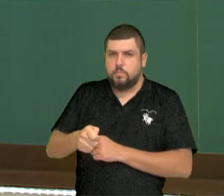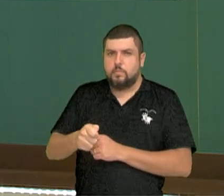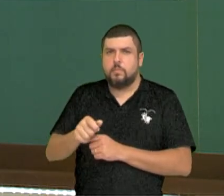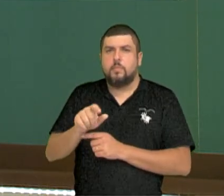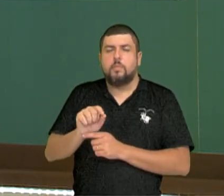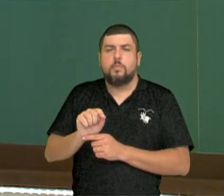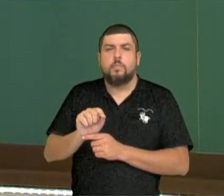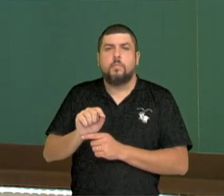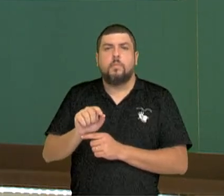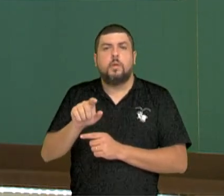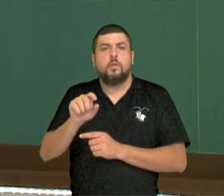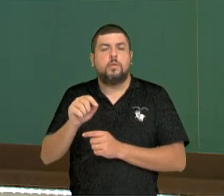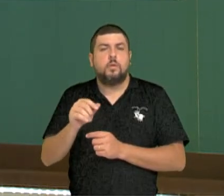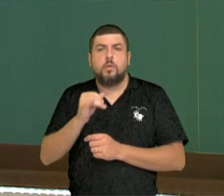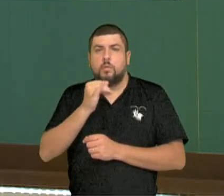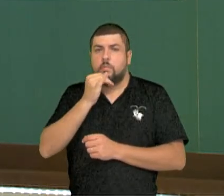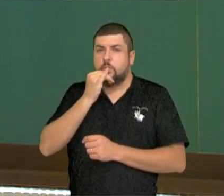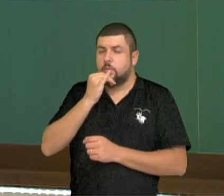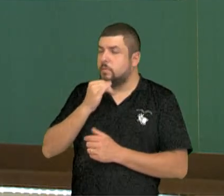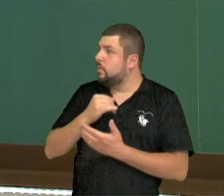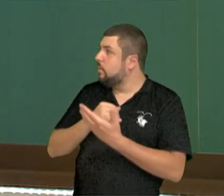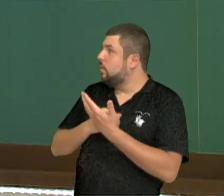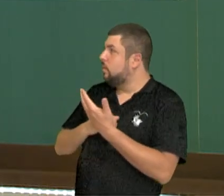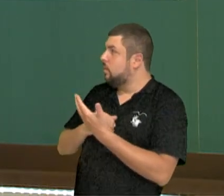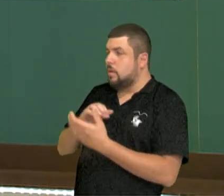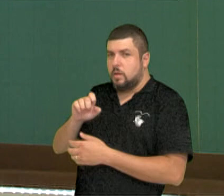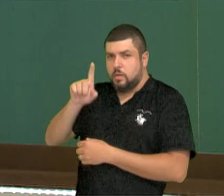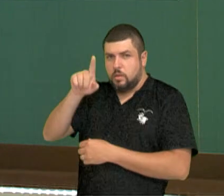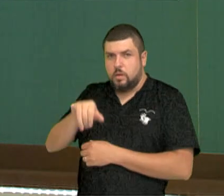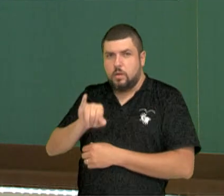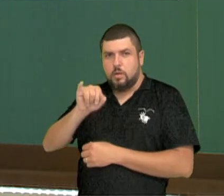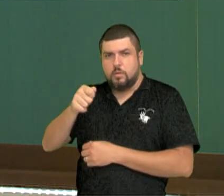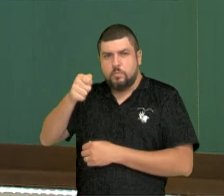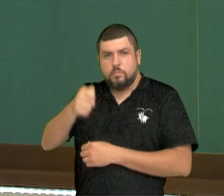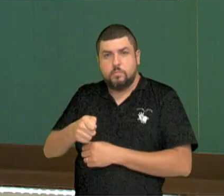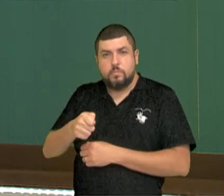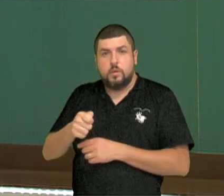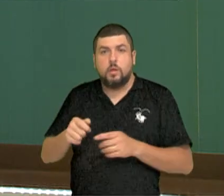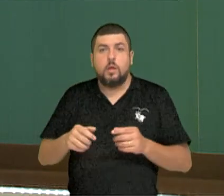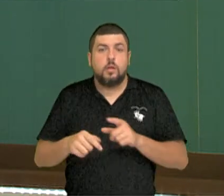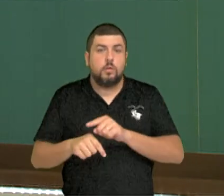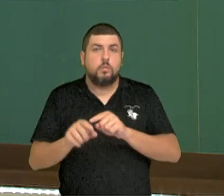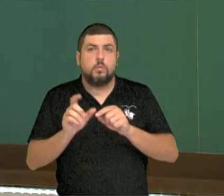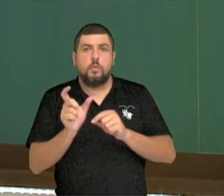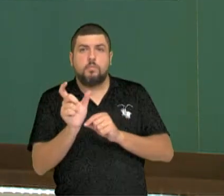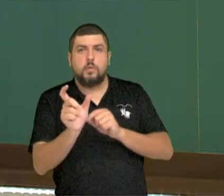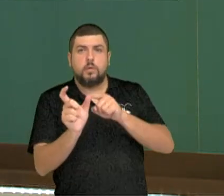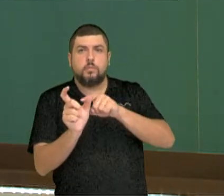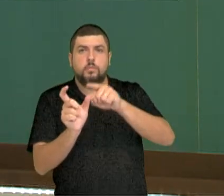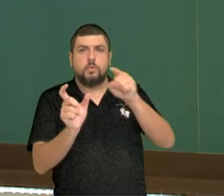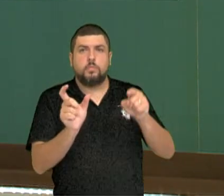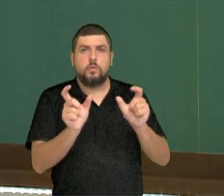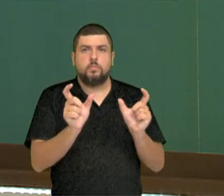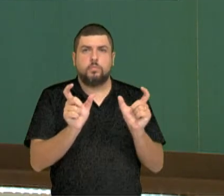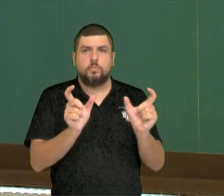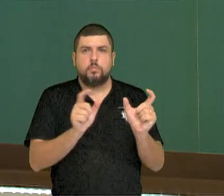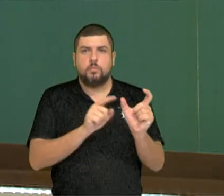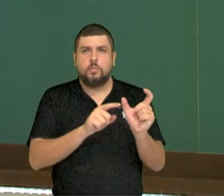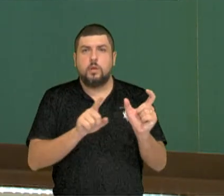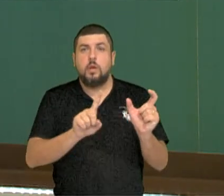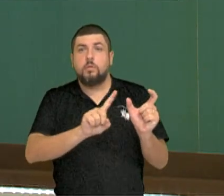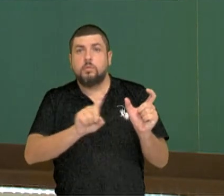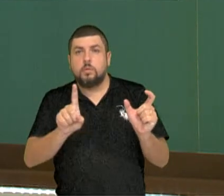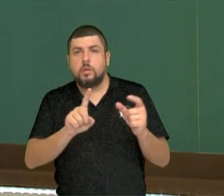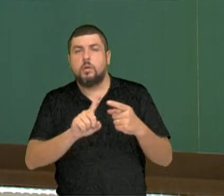imperativo, no caso aqui imperativo negativo, sempre vai ter essa palavra ali na frente. Jamás, nunca